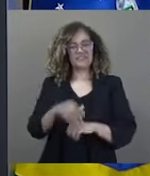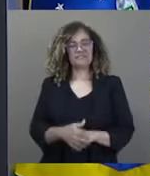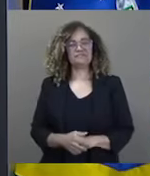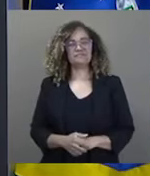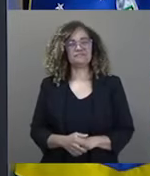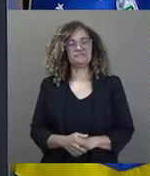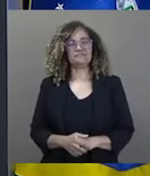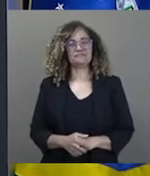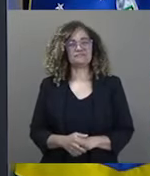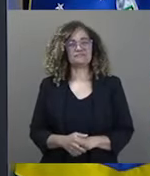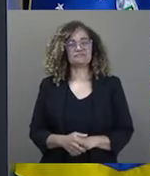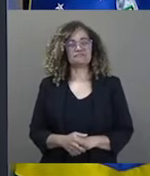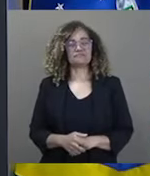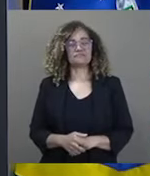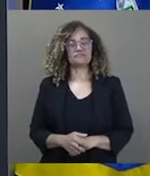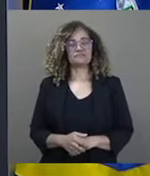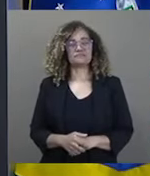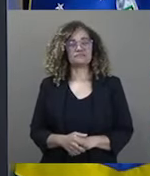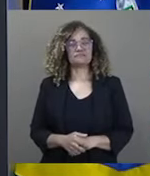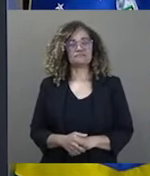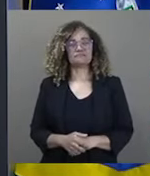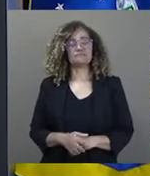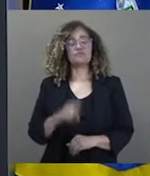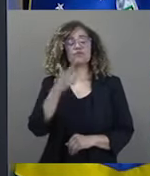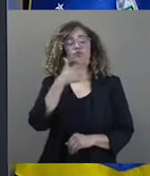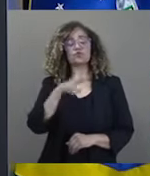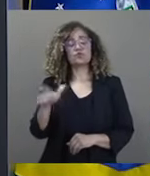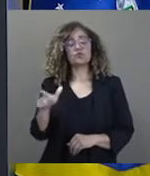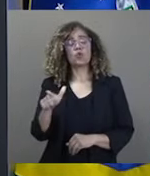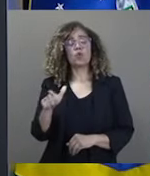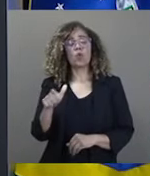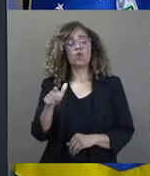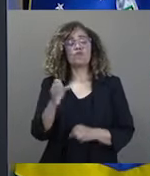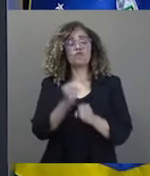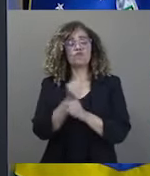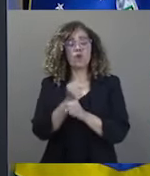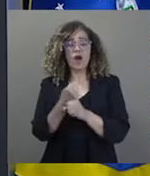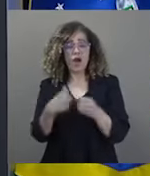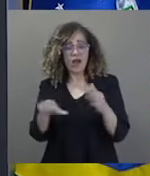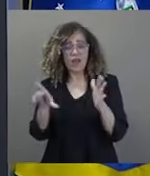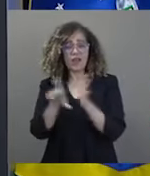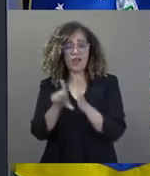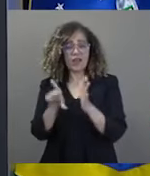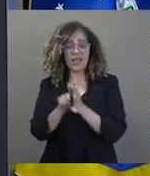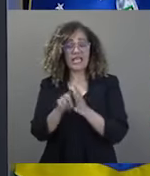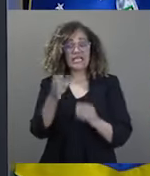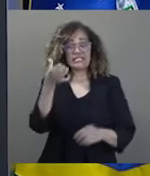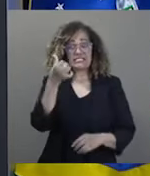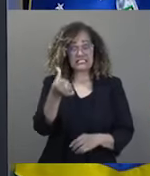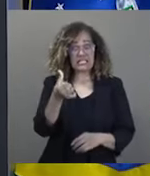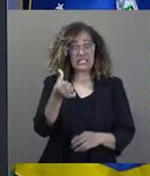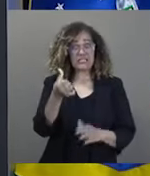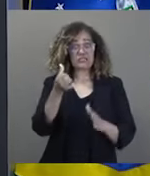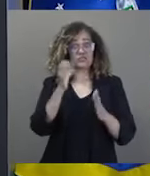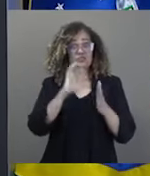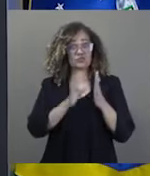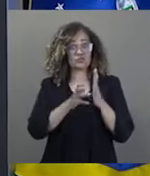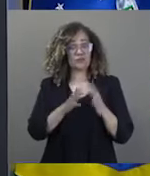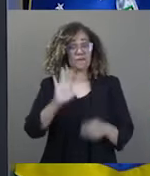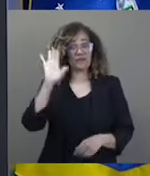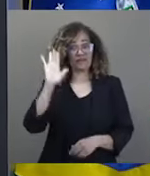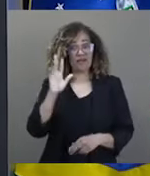quero iniciando mais um ano legislativo o sexto de meu mandato como